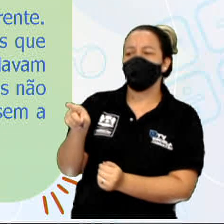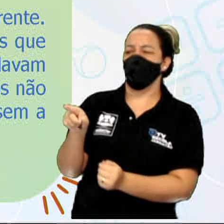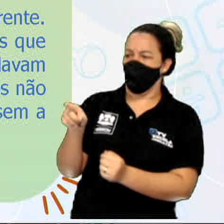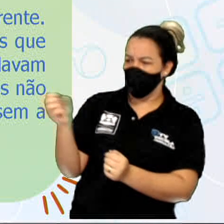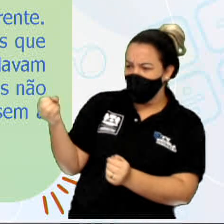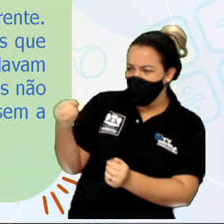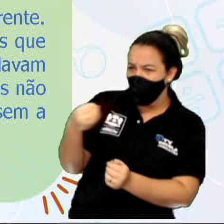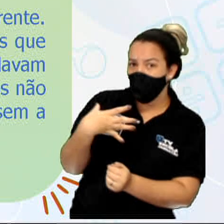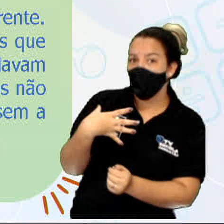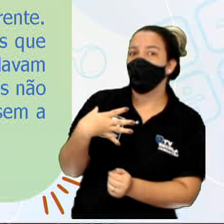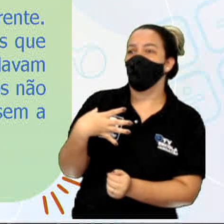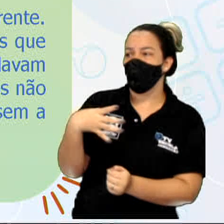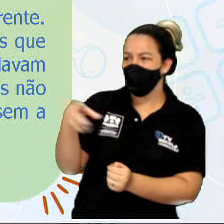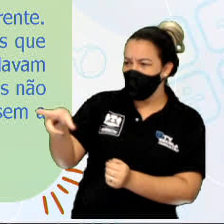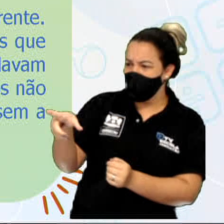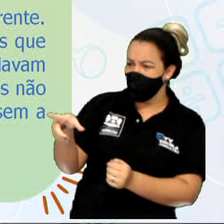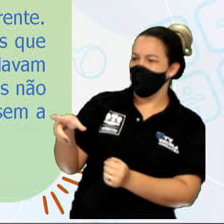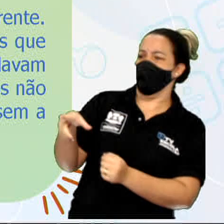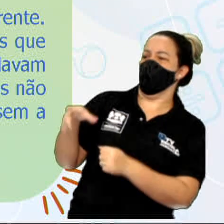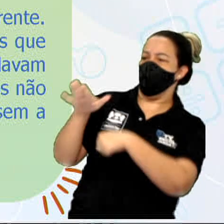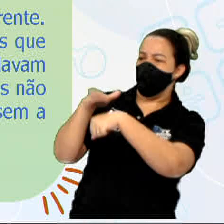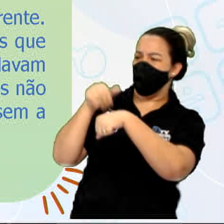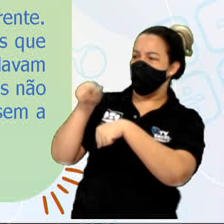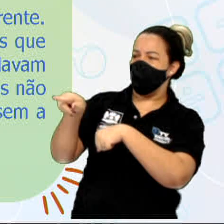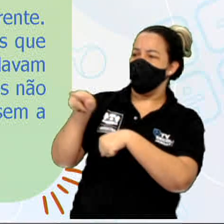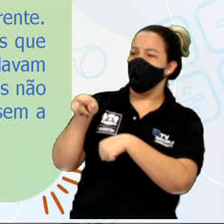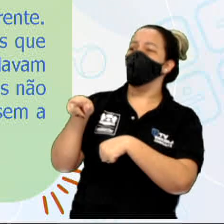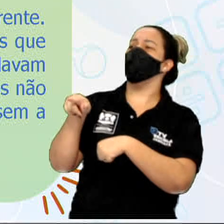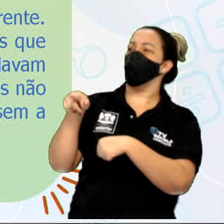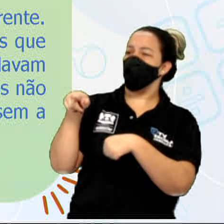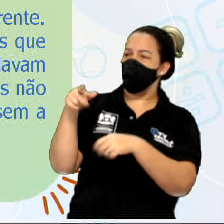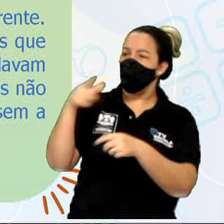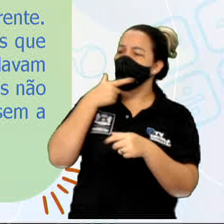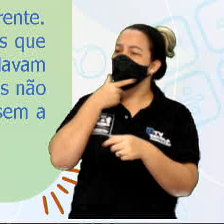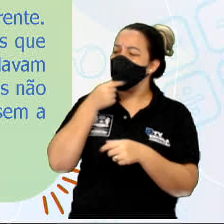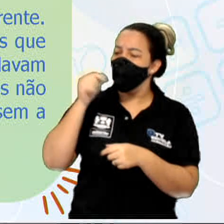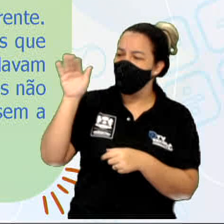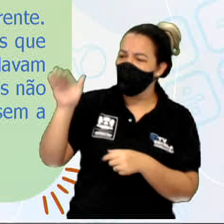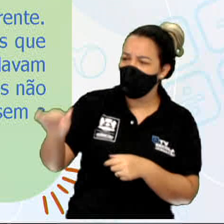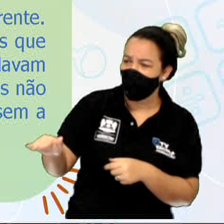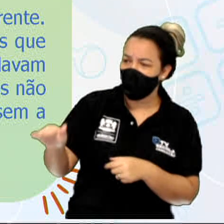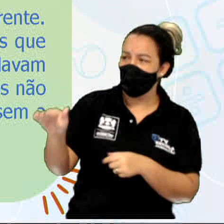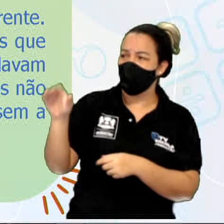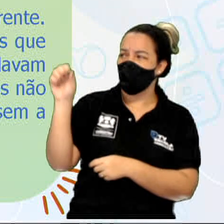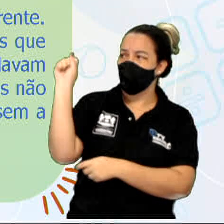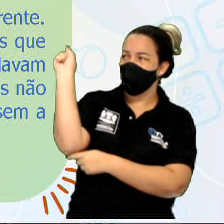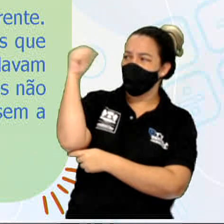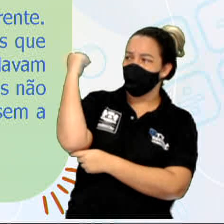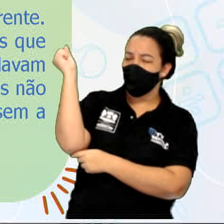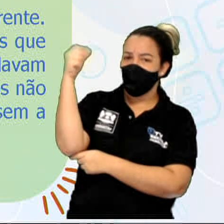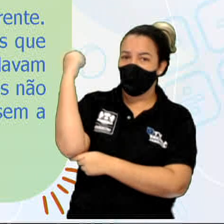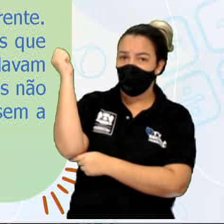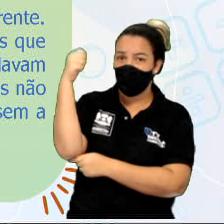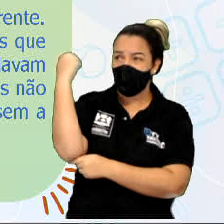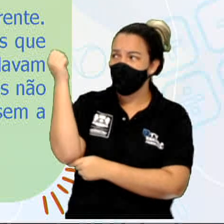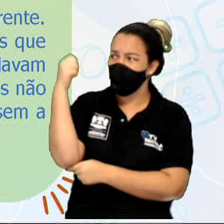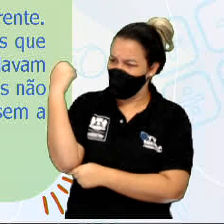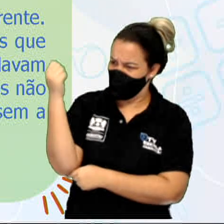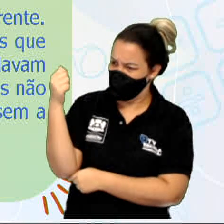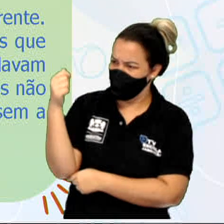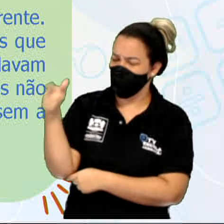gaúcho, recém-chegado do Rio Grande do Sul, com sotaque carregado. Aí, gaúcho, fala